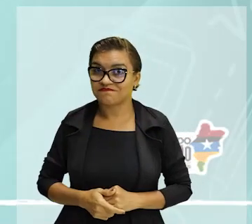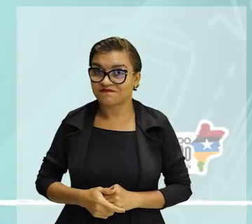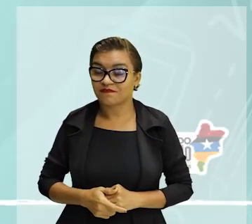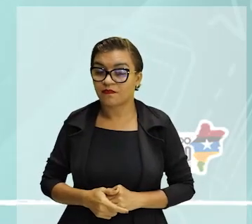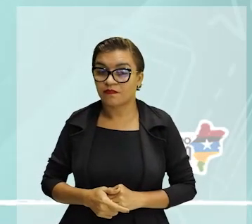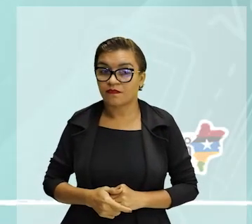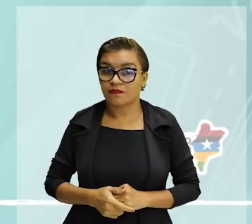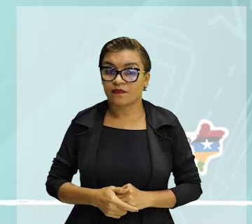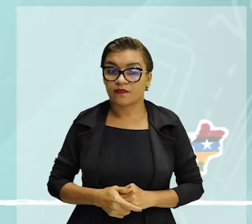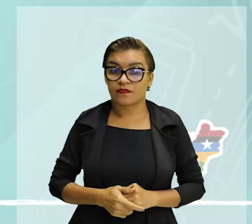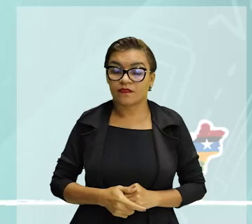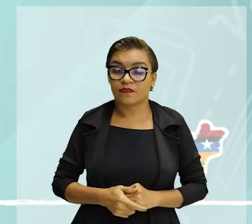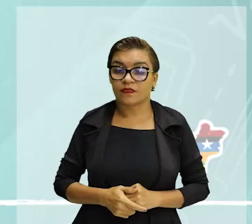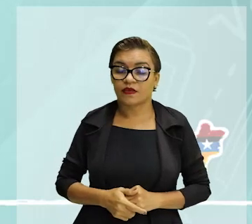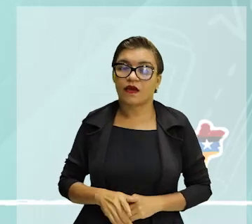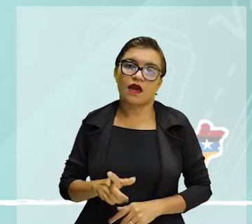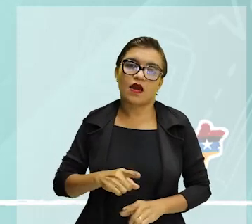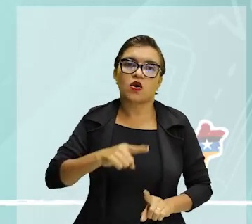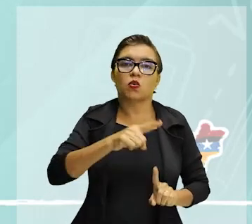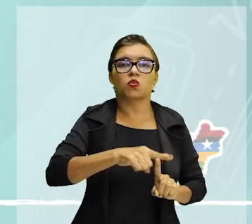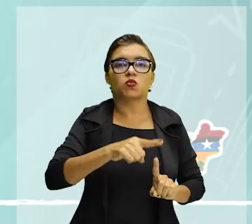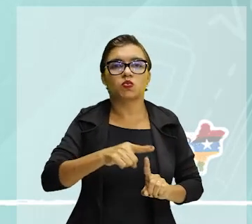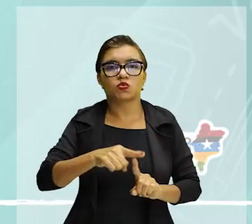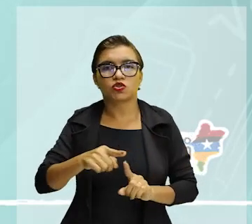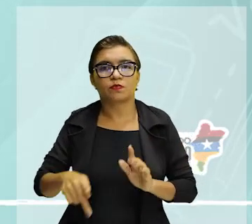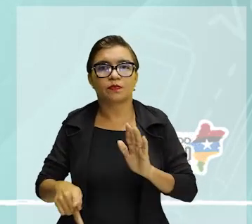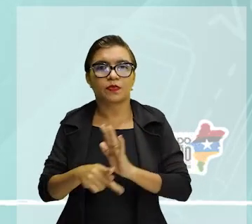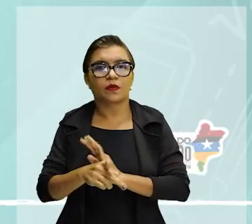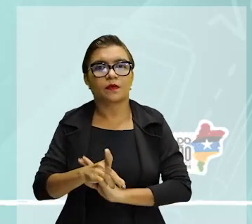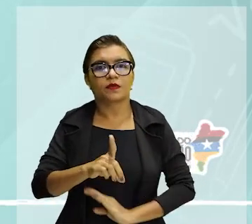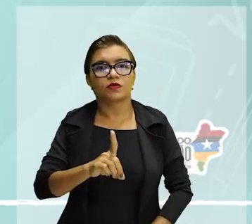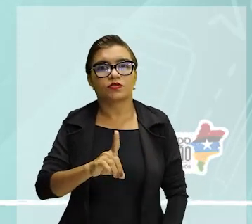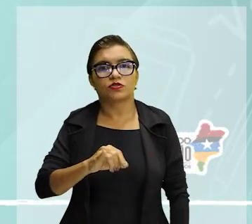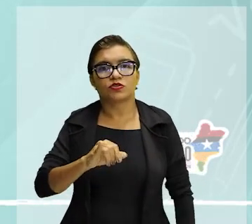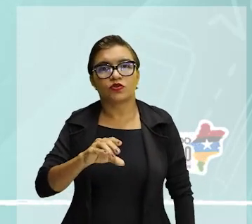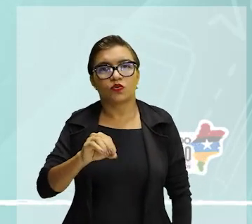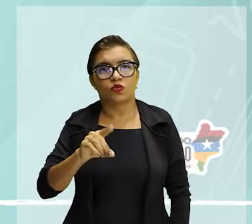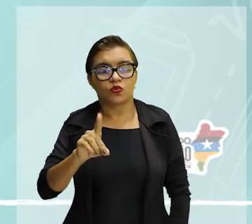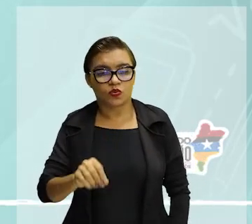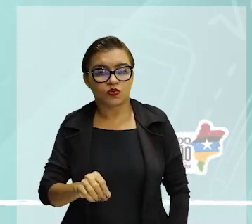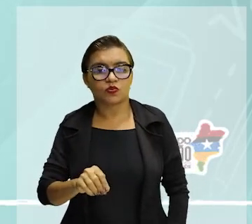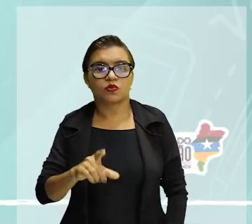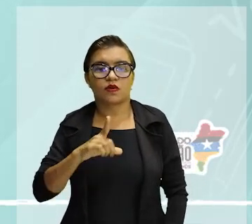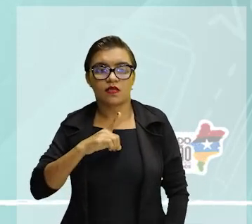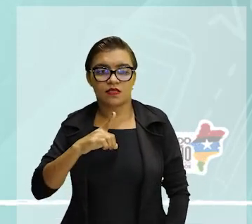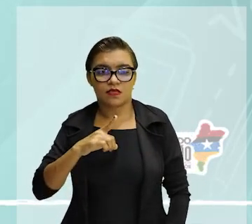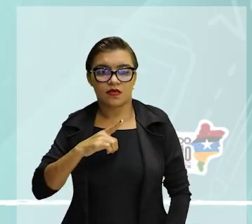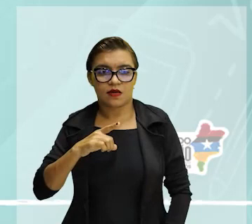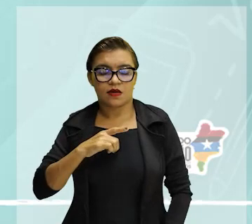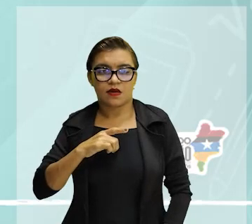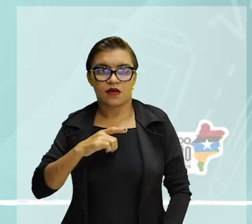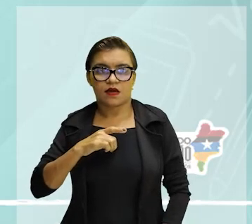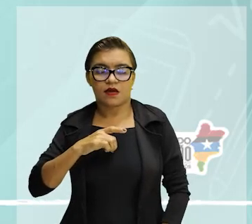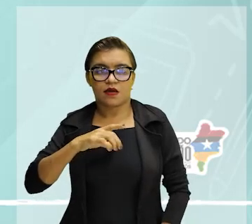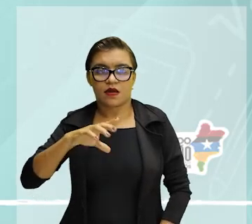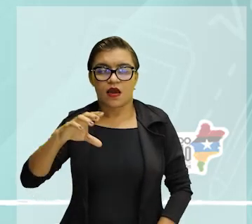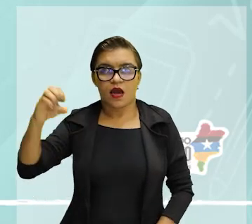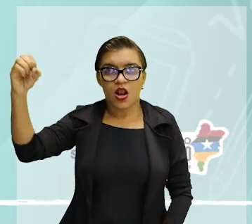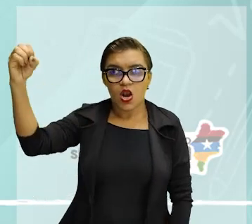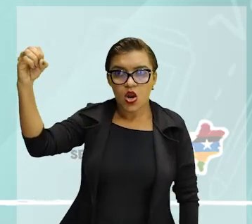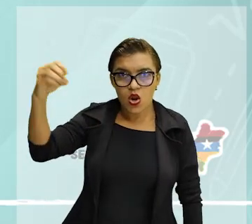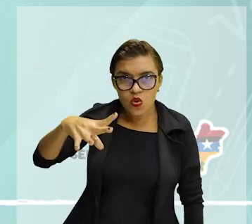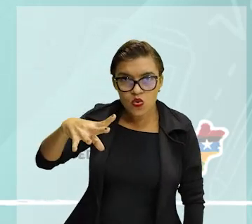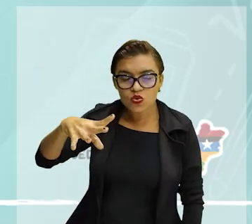LED é um tipo especial de diodo que tem a capacidade de emitir luz quando é atravessado por uma corrente elétrica,